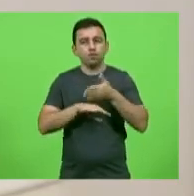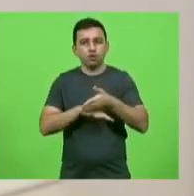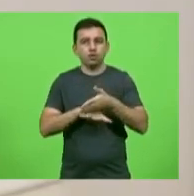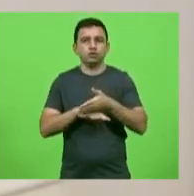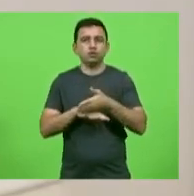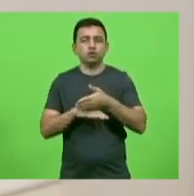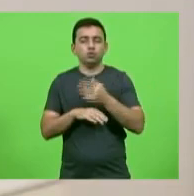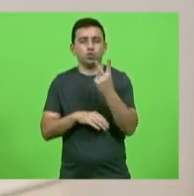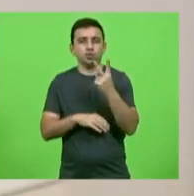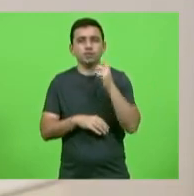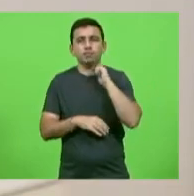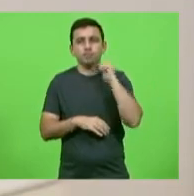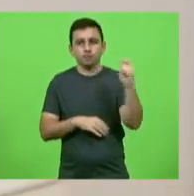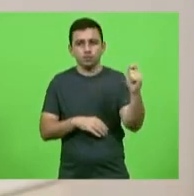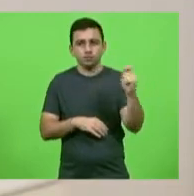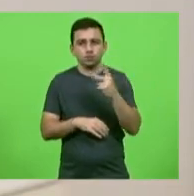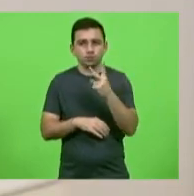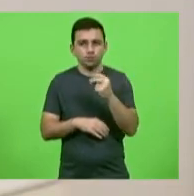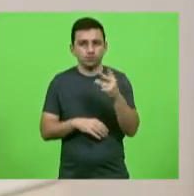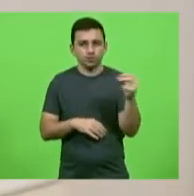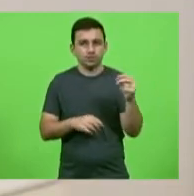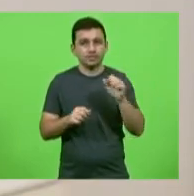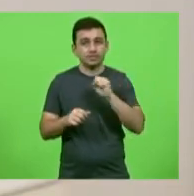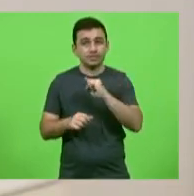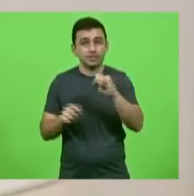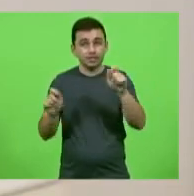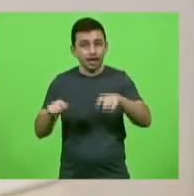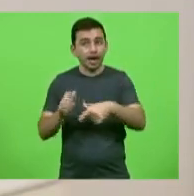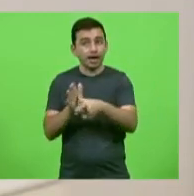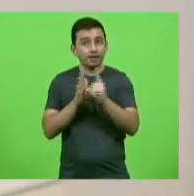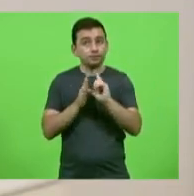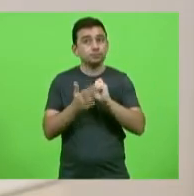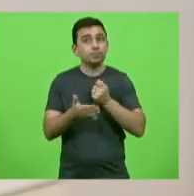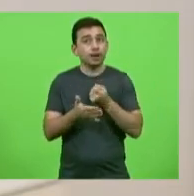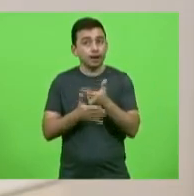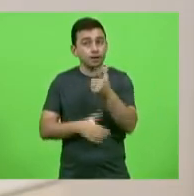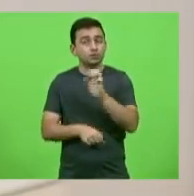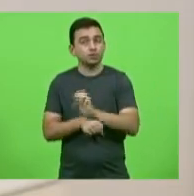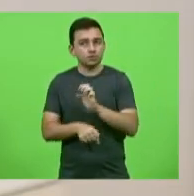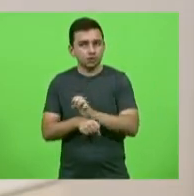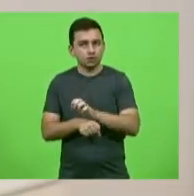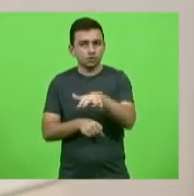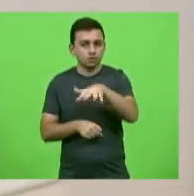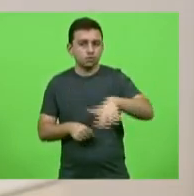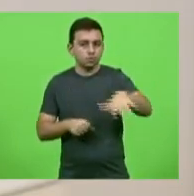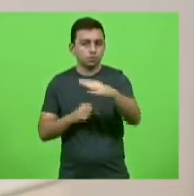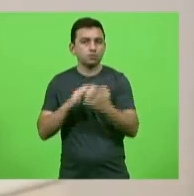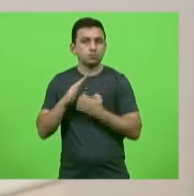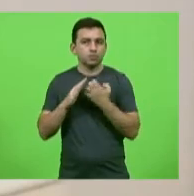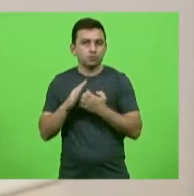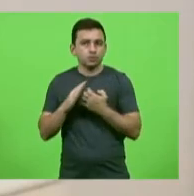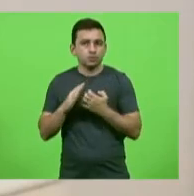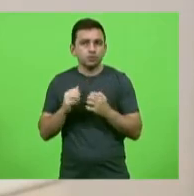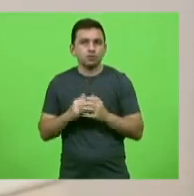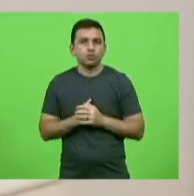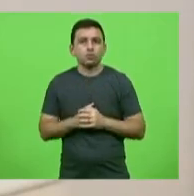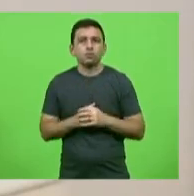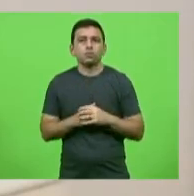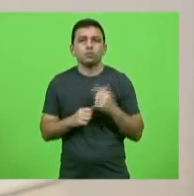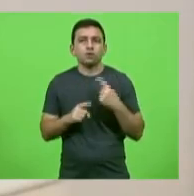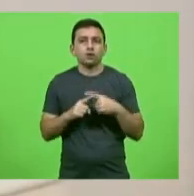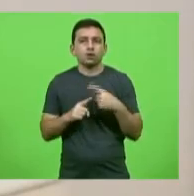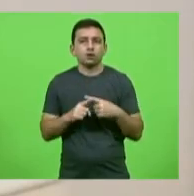2020 sobre a possibilidade de adiantamento de valores pelo Estado aos seus fornecedores, sendo que, por seu